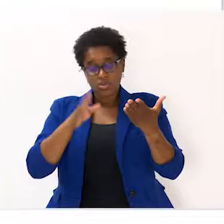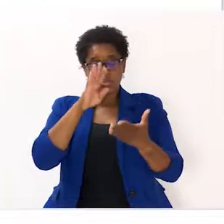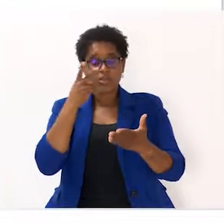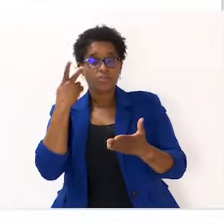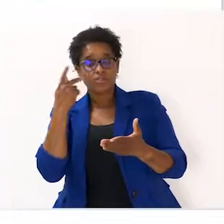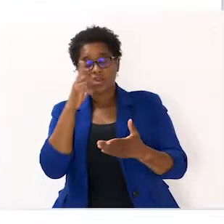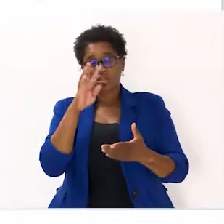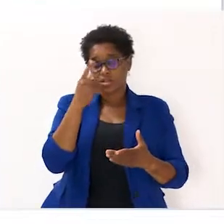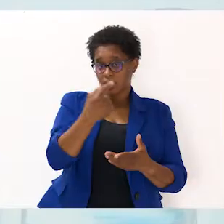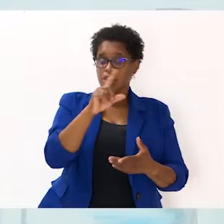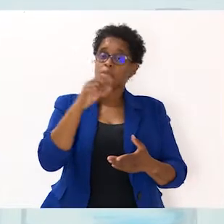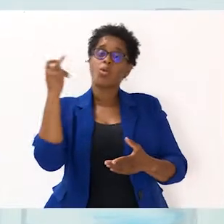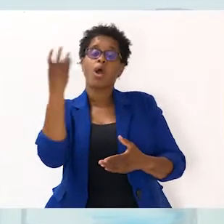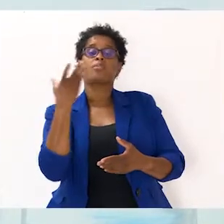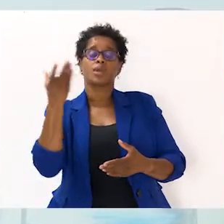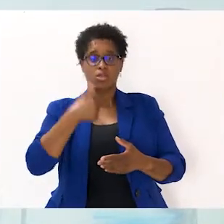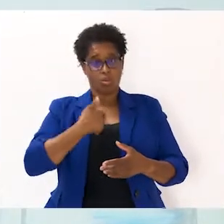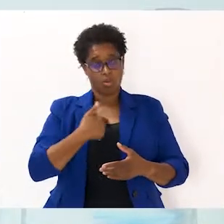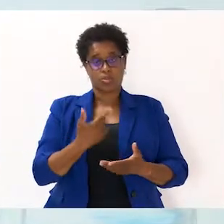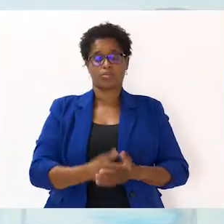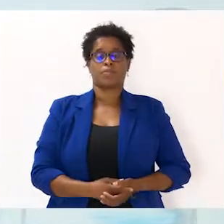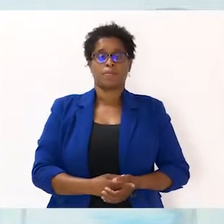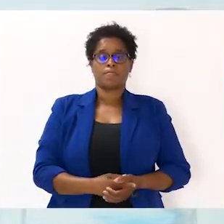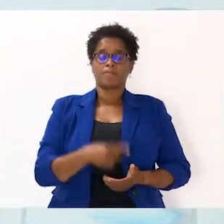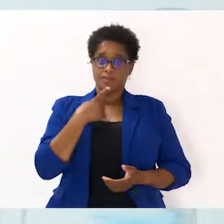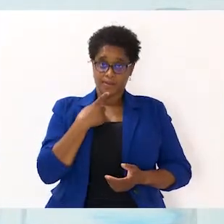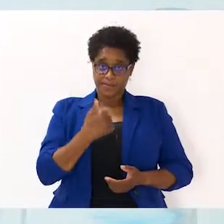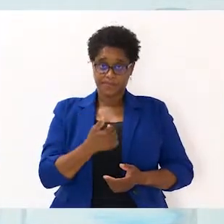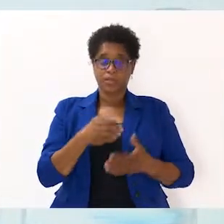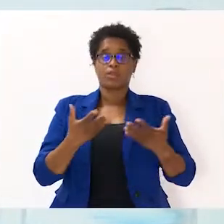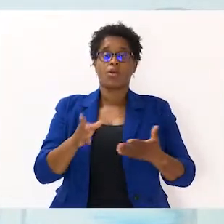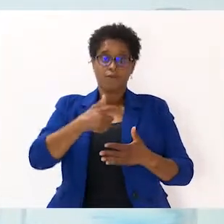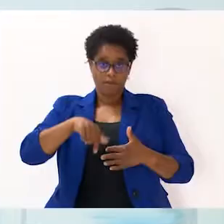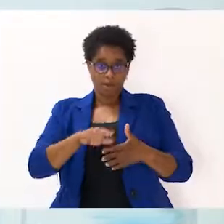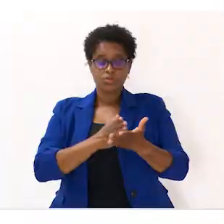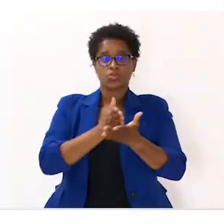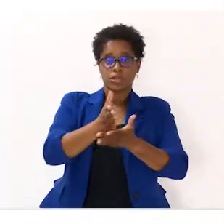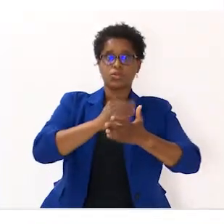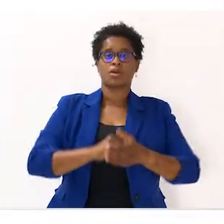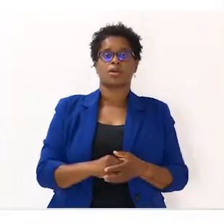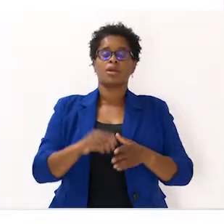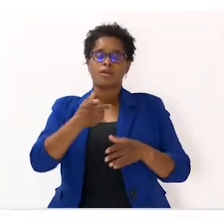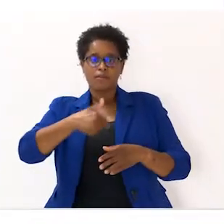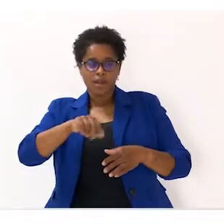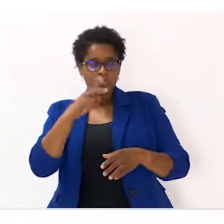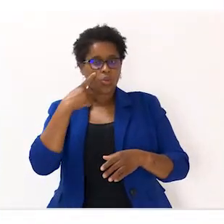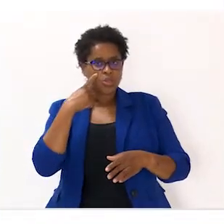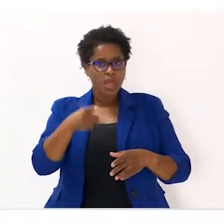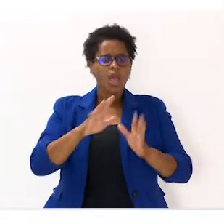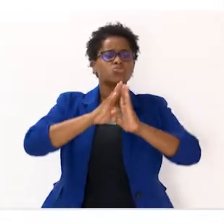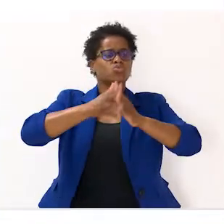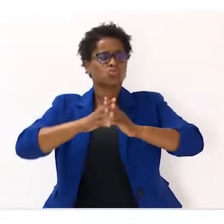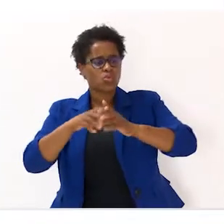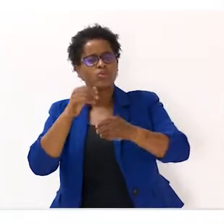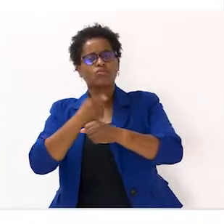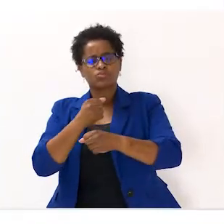próprio ambiente. Certo? Então vamos continuar. Vamos conhecer a estrutura